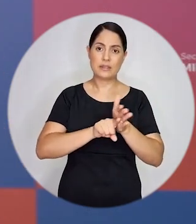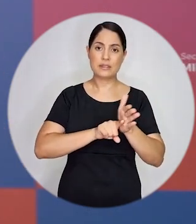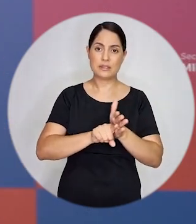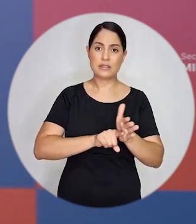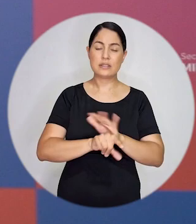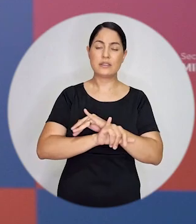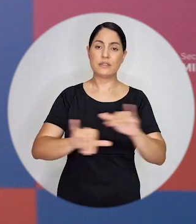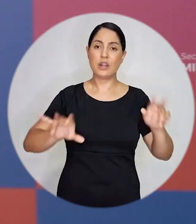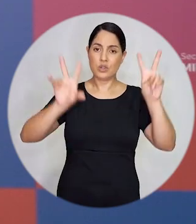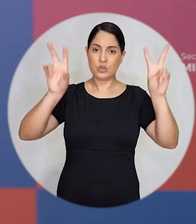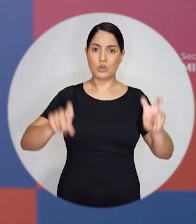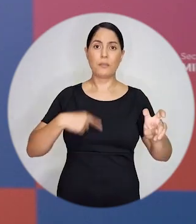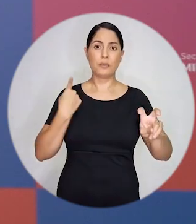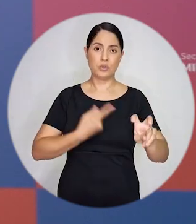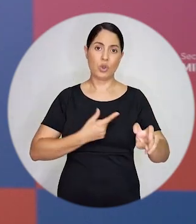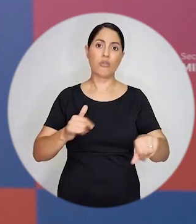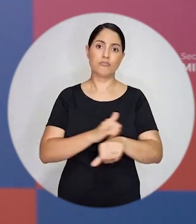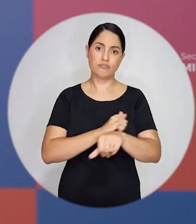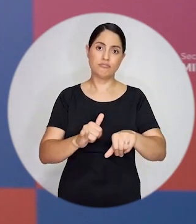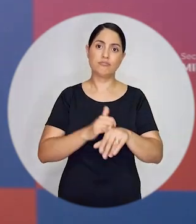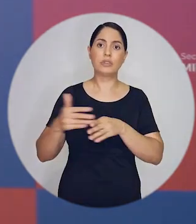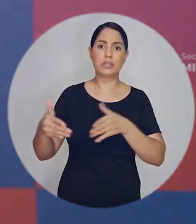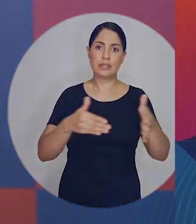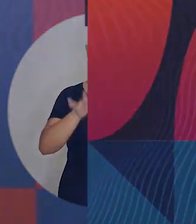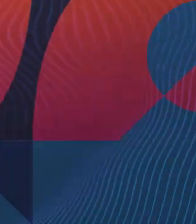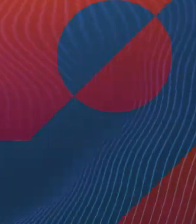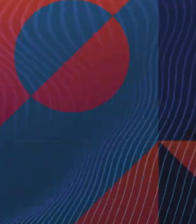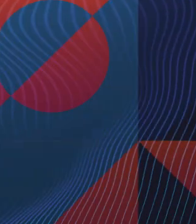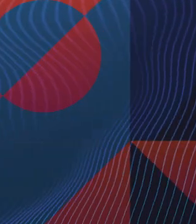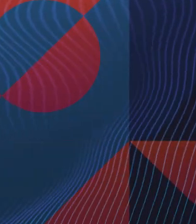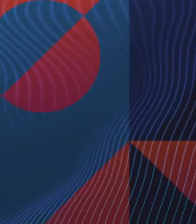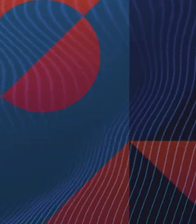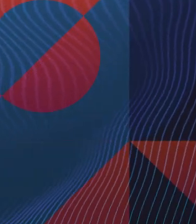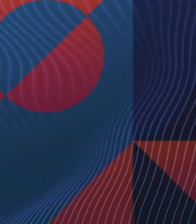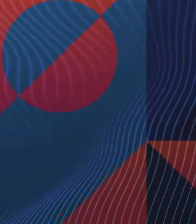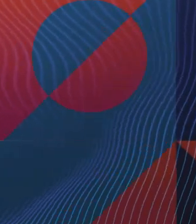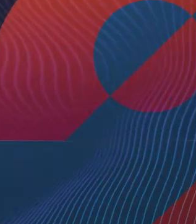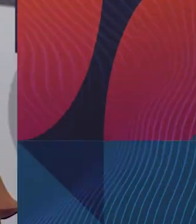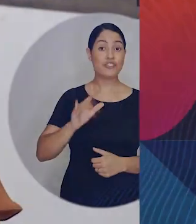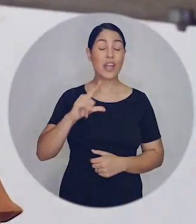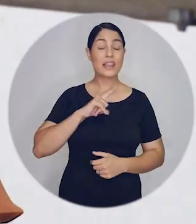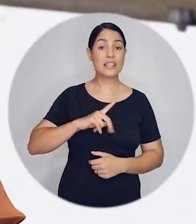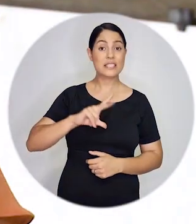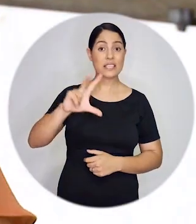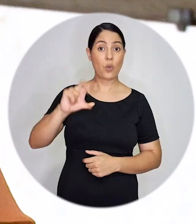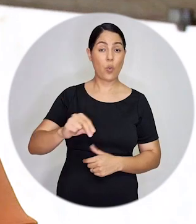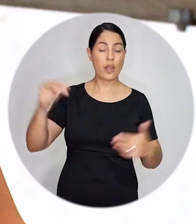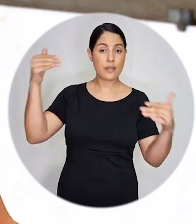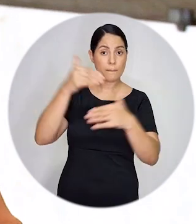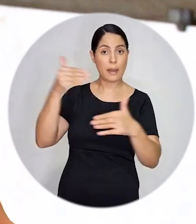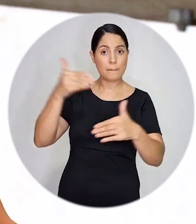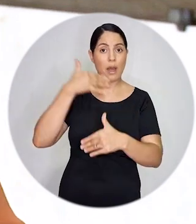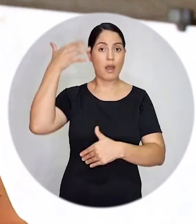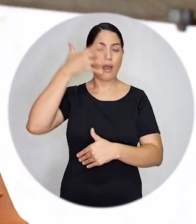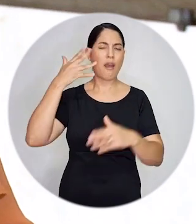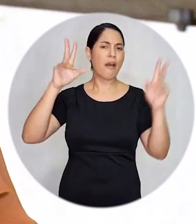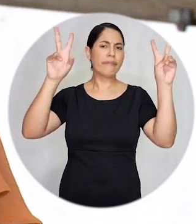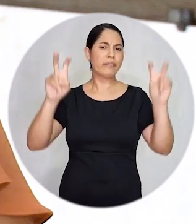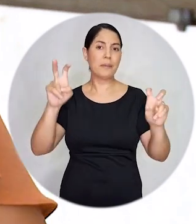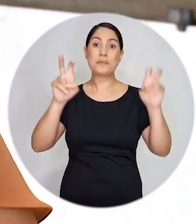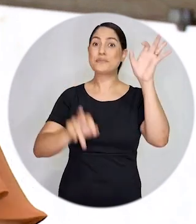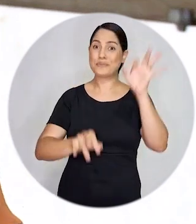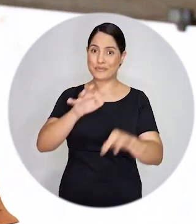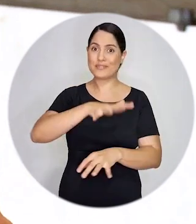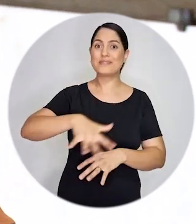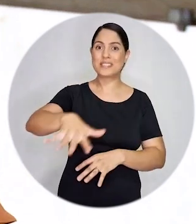por conta dos resultados da pesquisa que demonstram que estamos, sim, no caminho certo. O evento contou com 50 painéis dedicados a